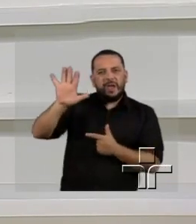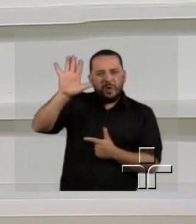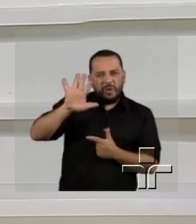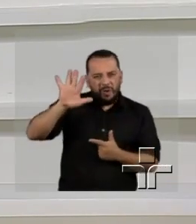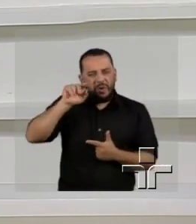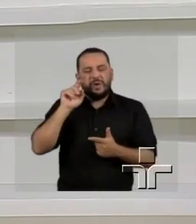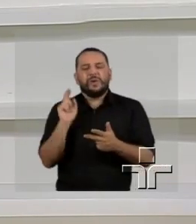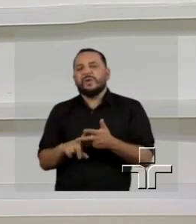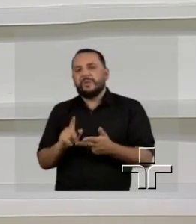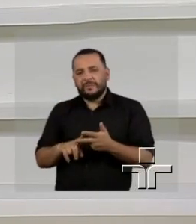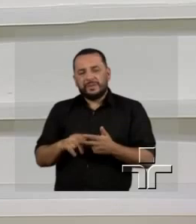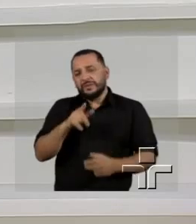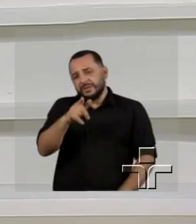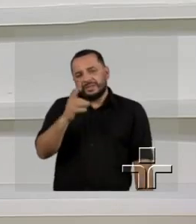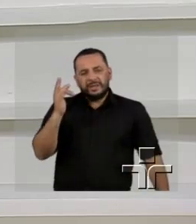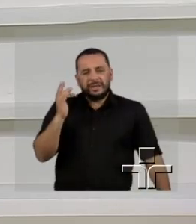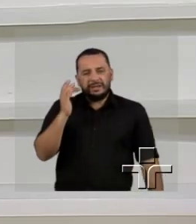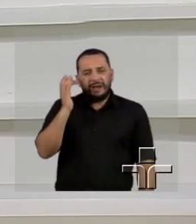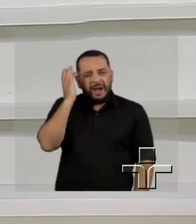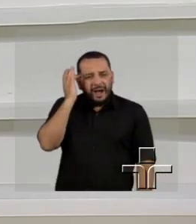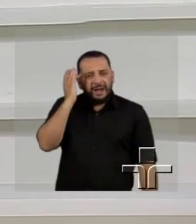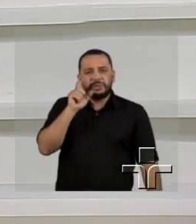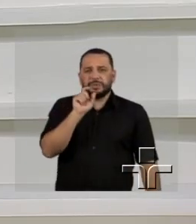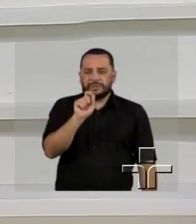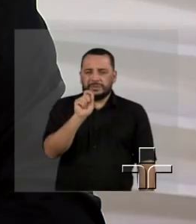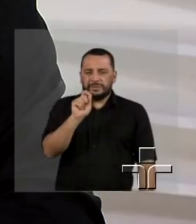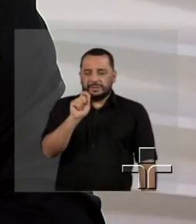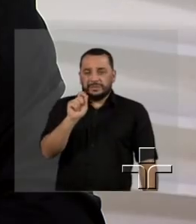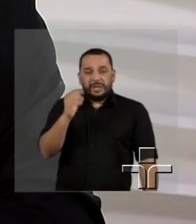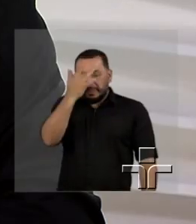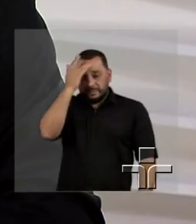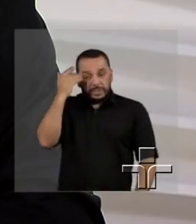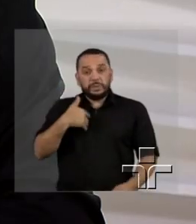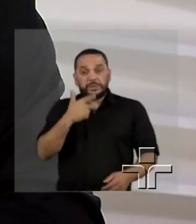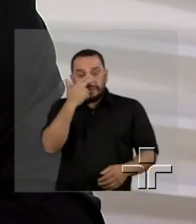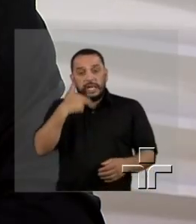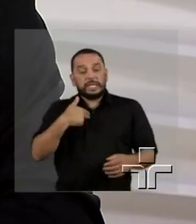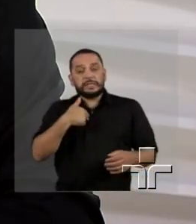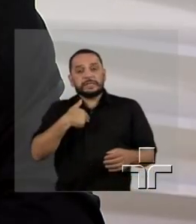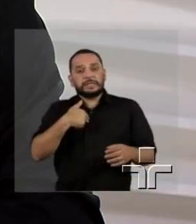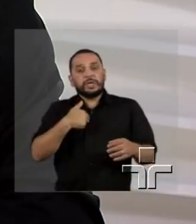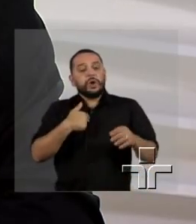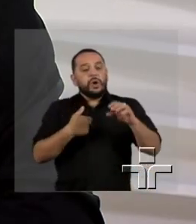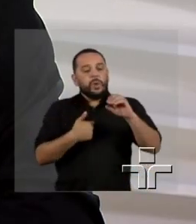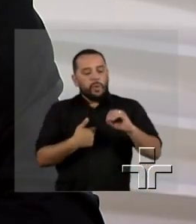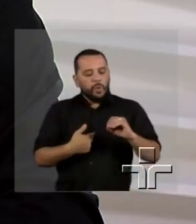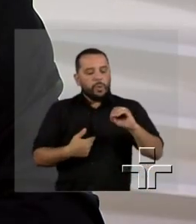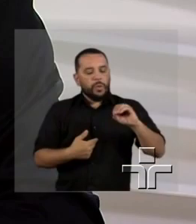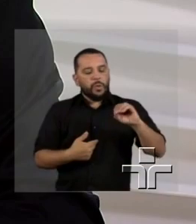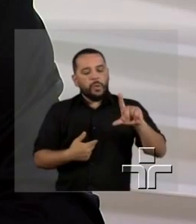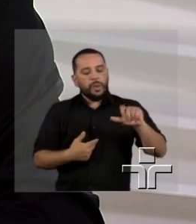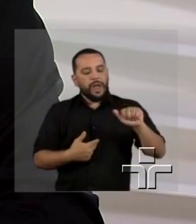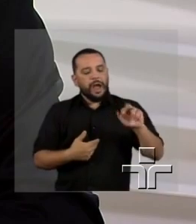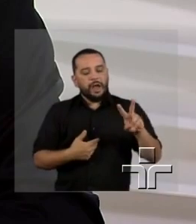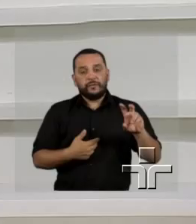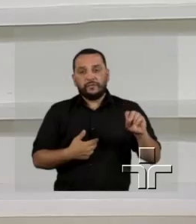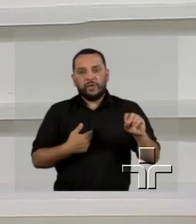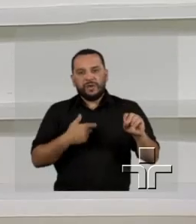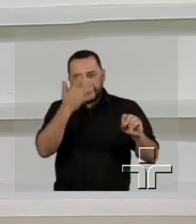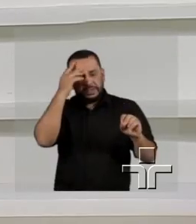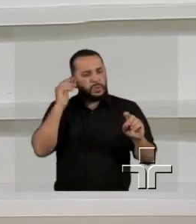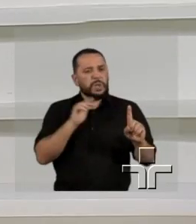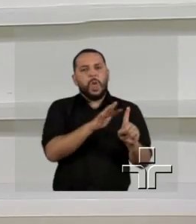não é o caso. Acho que força de segurança pública, eu fui secretário nacional de segurança pública,